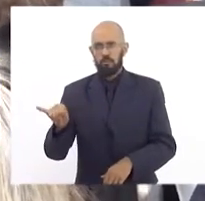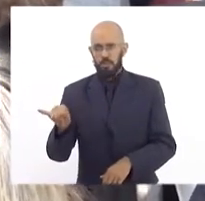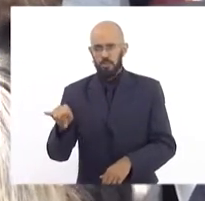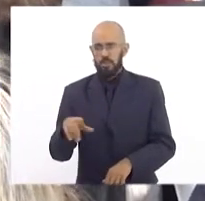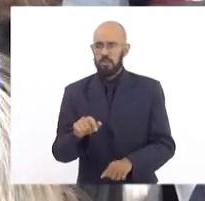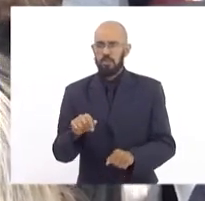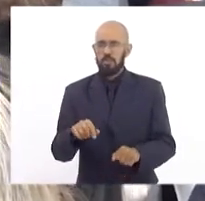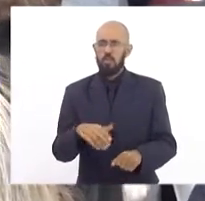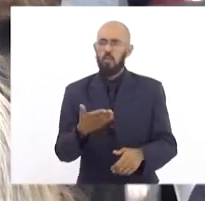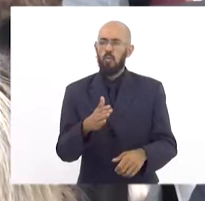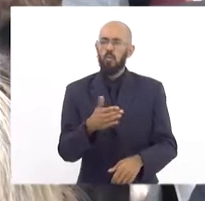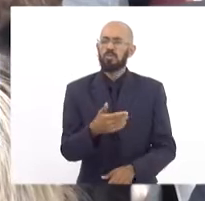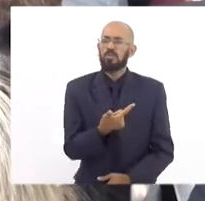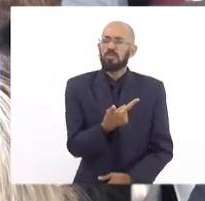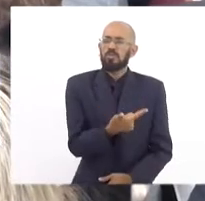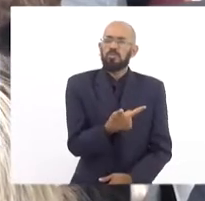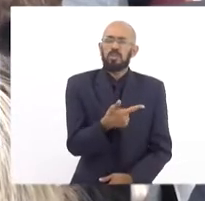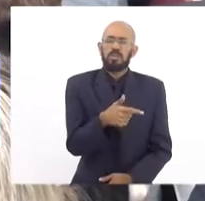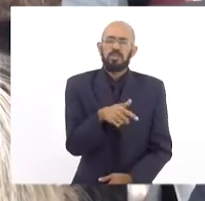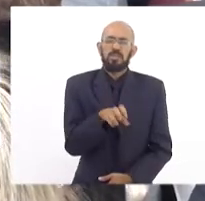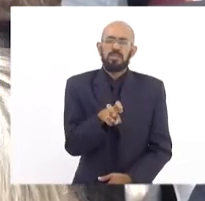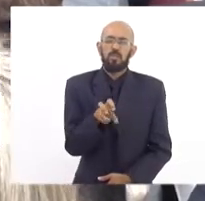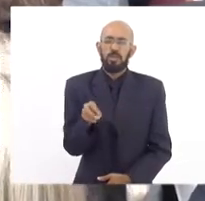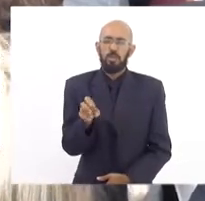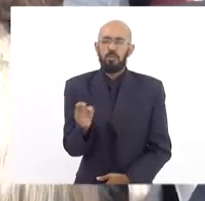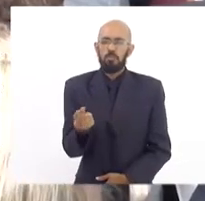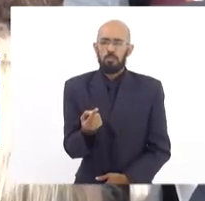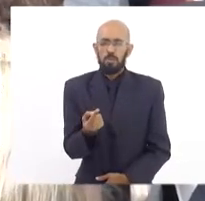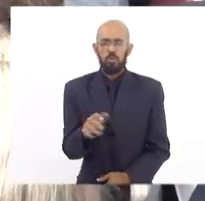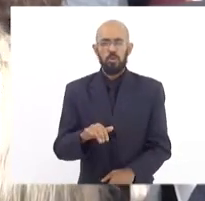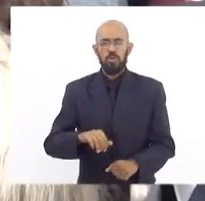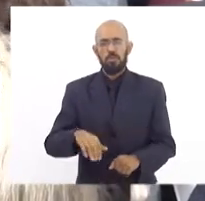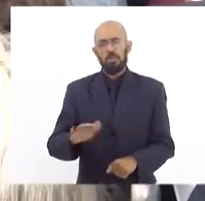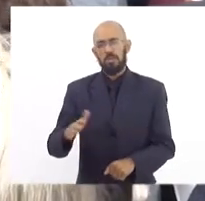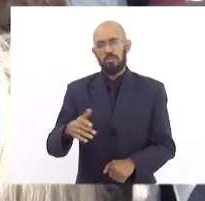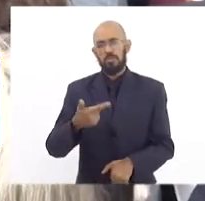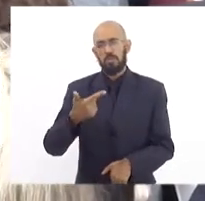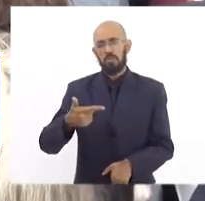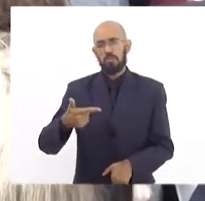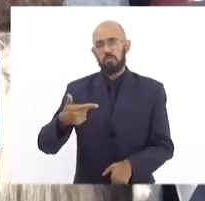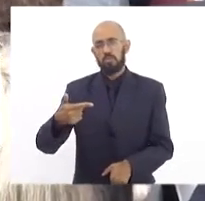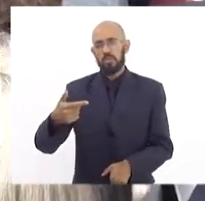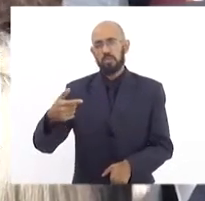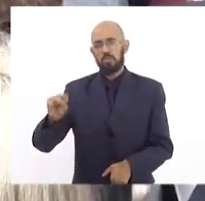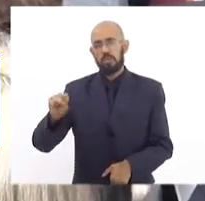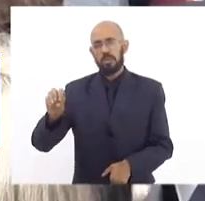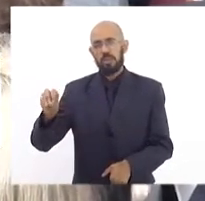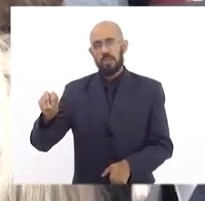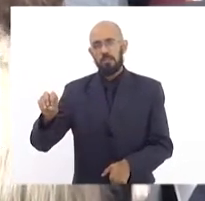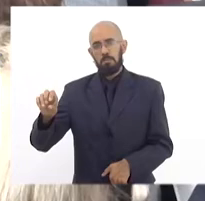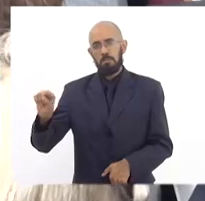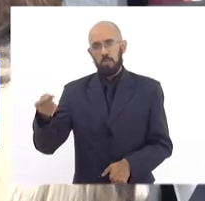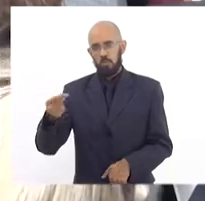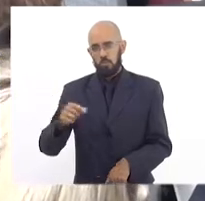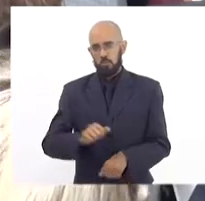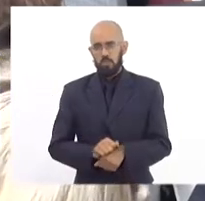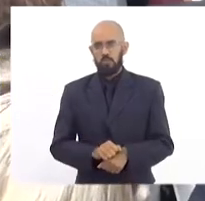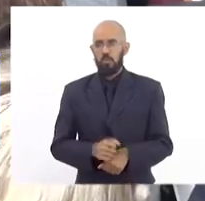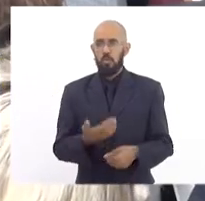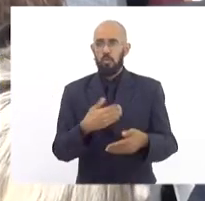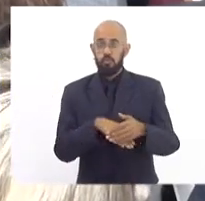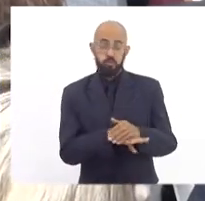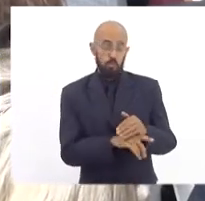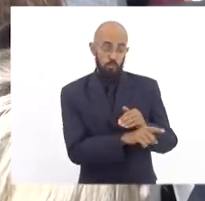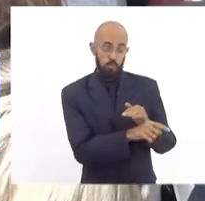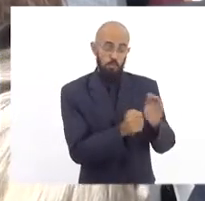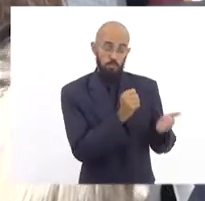mil para 180 mil contribuintes. O fundo paga para 250